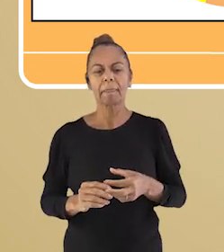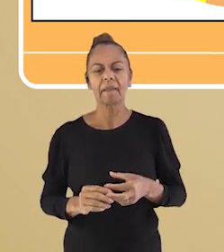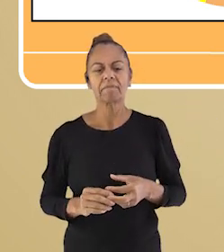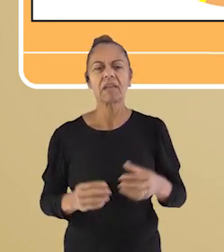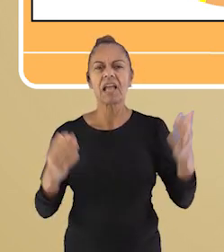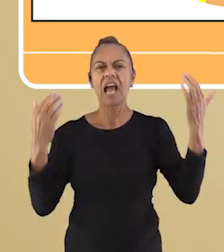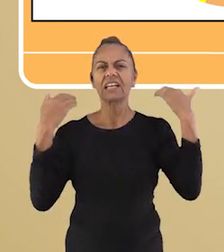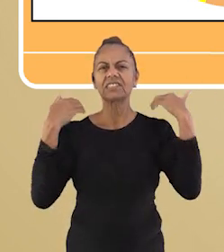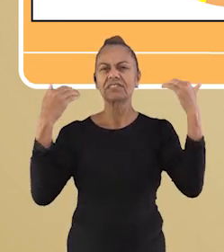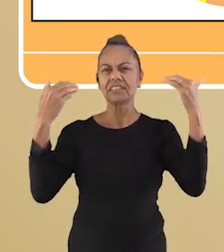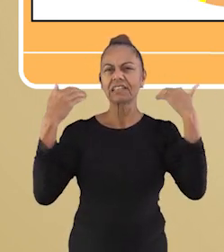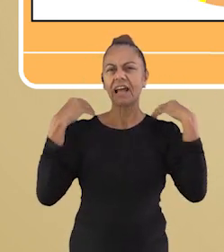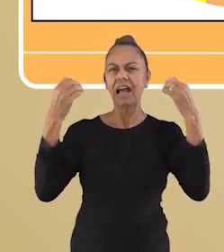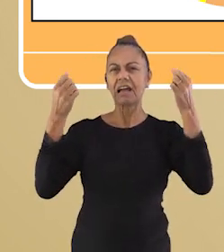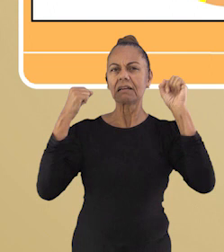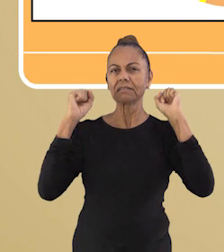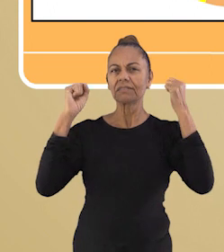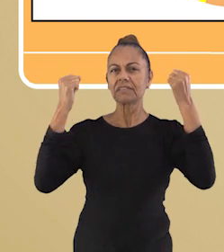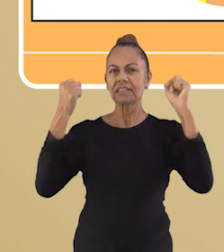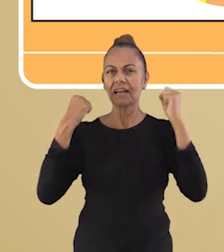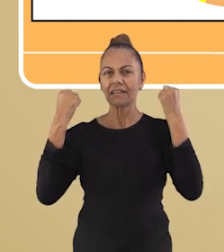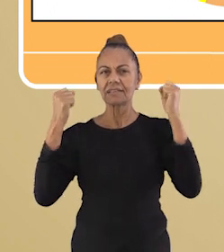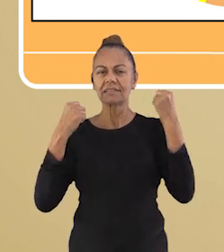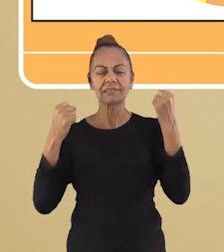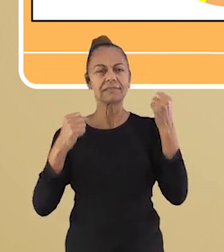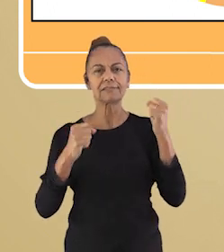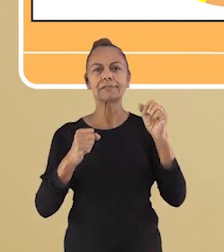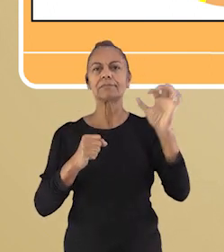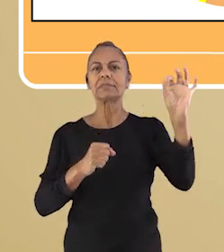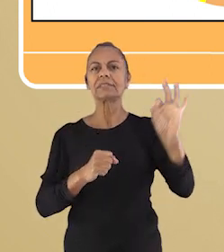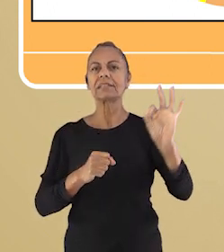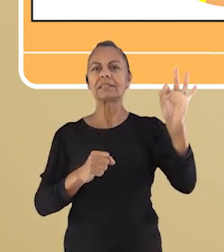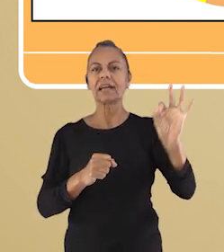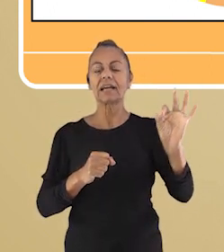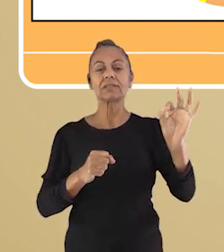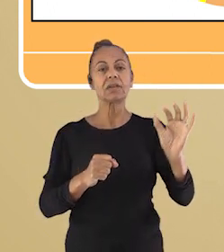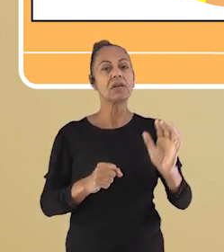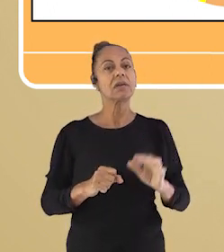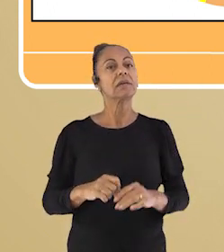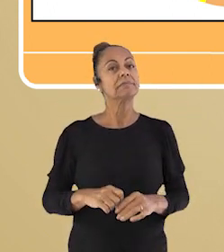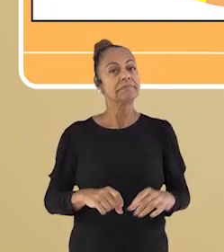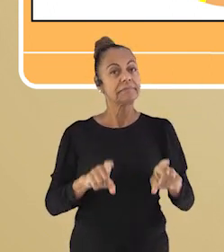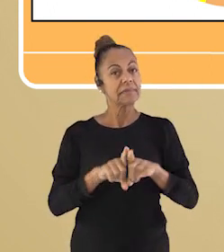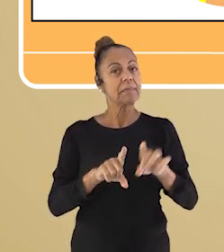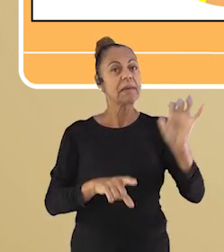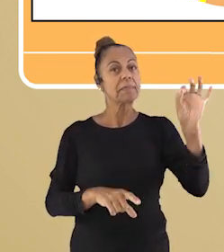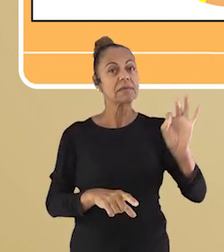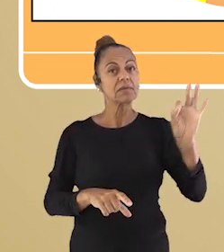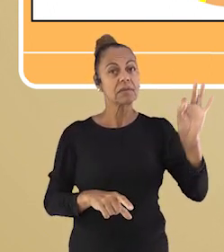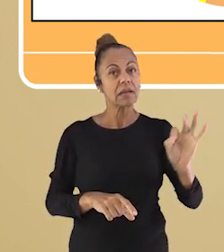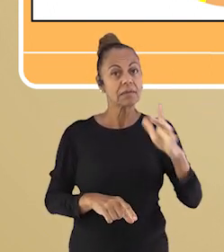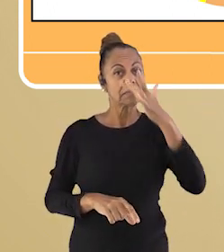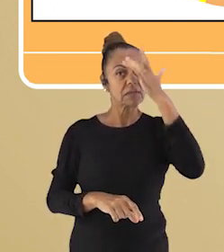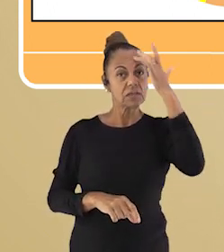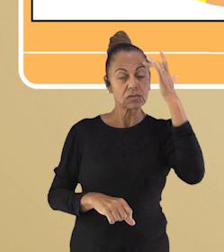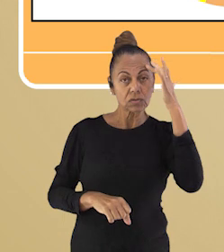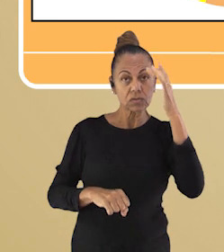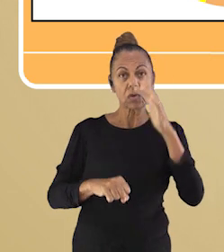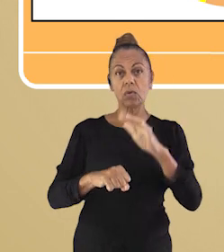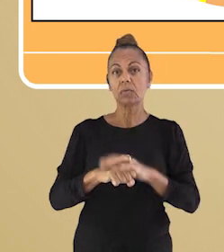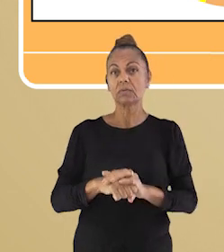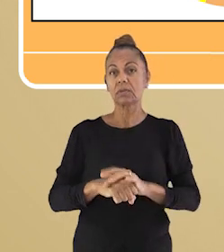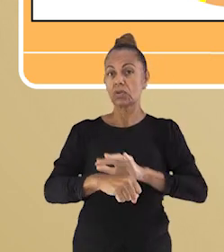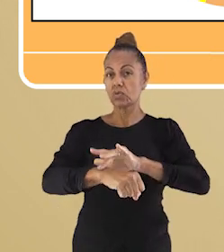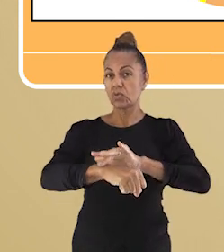pessoas praticantes de atividade física? E qual a porcentagem de pessoas que estão vulneráveis a